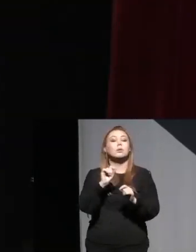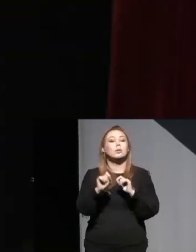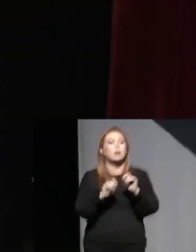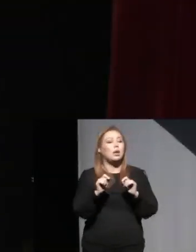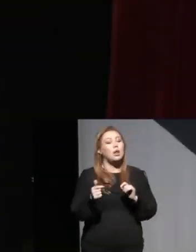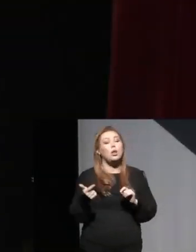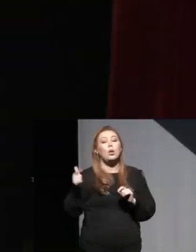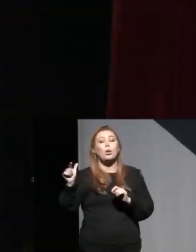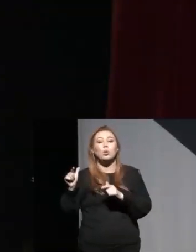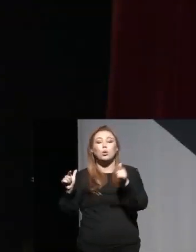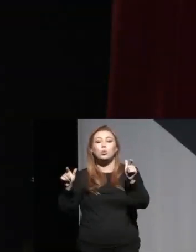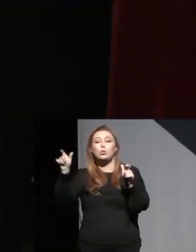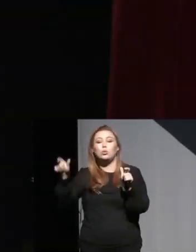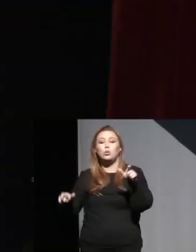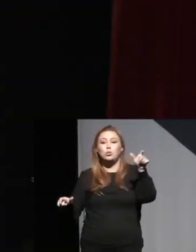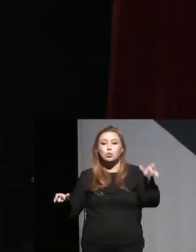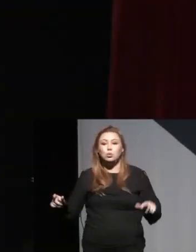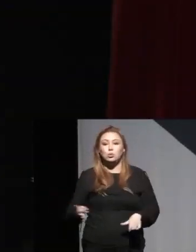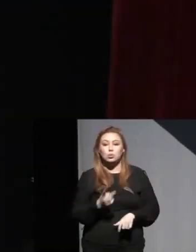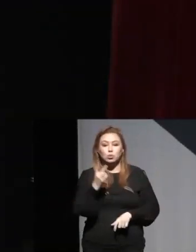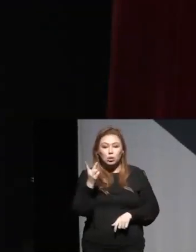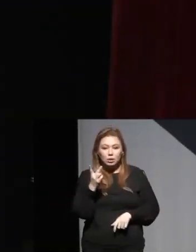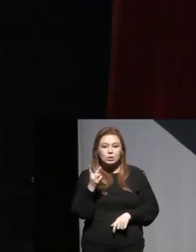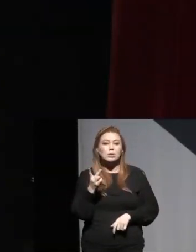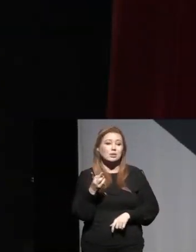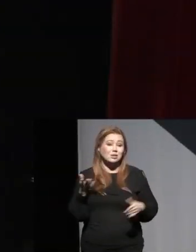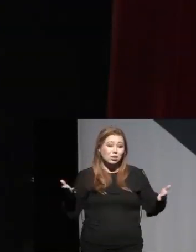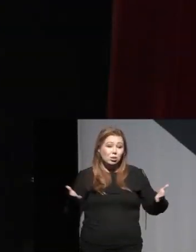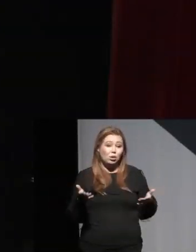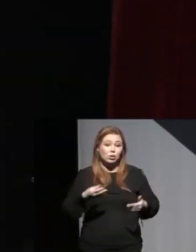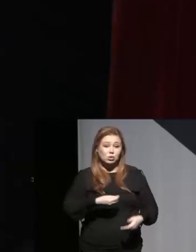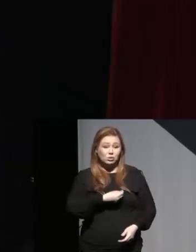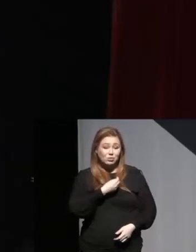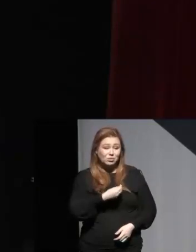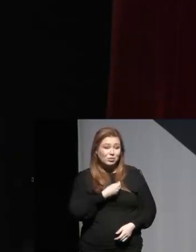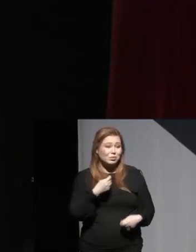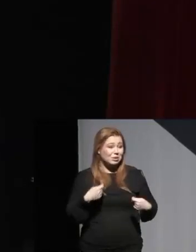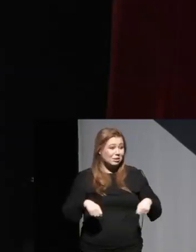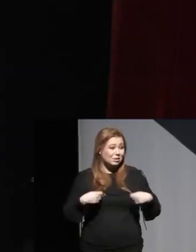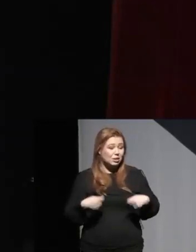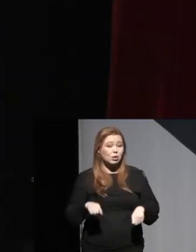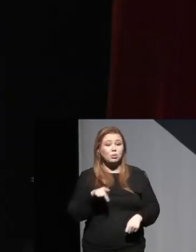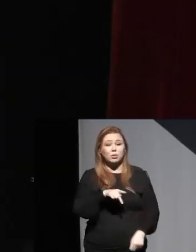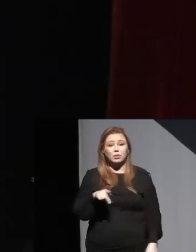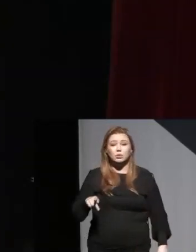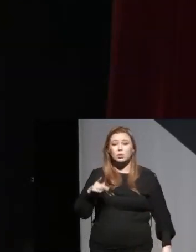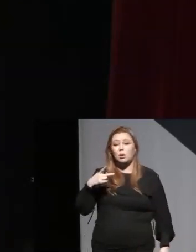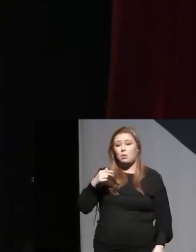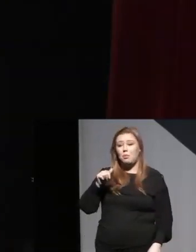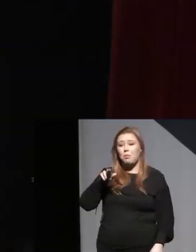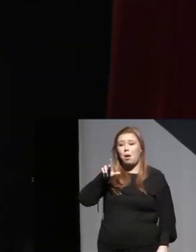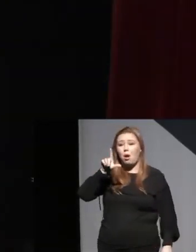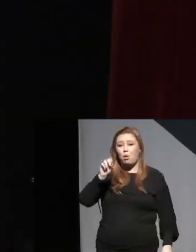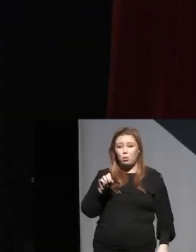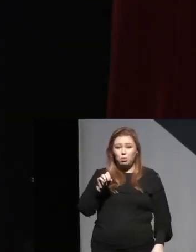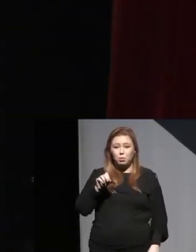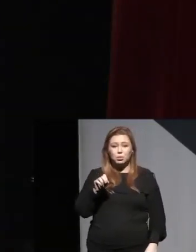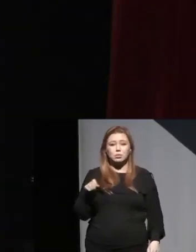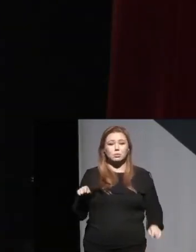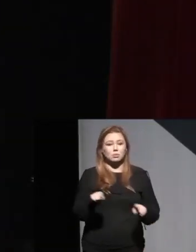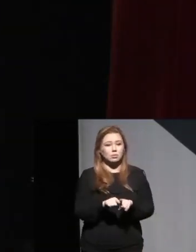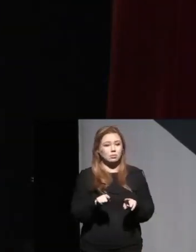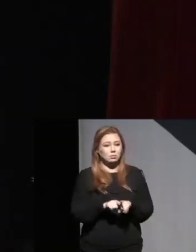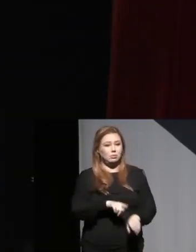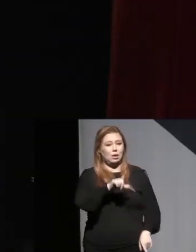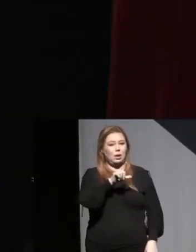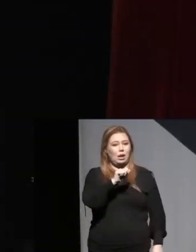dois participantes que deveriam participar desta mesa, que seriam o professor Paulo Caliendo e também o